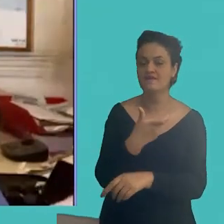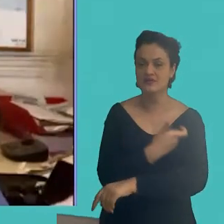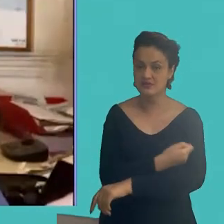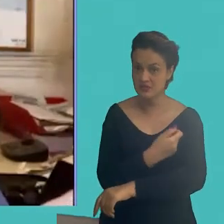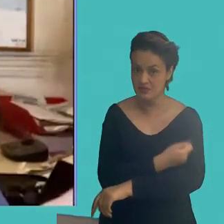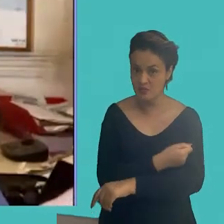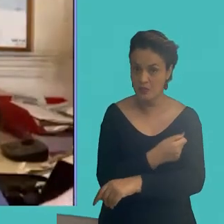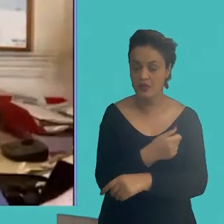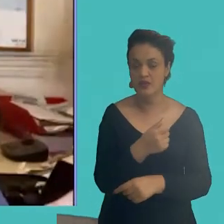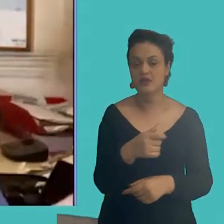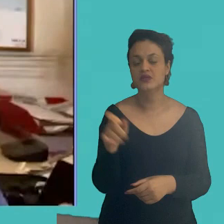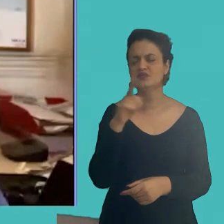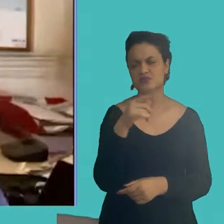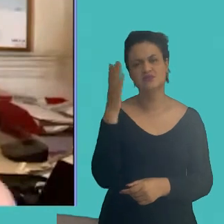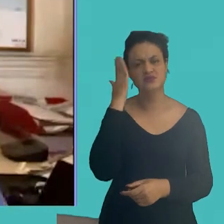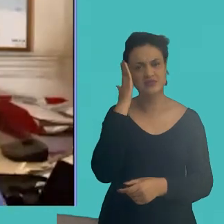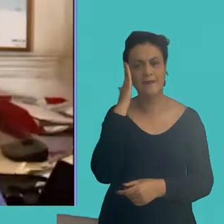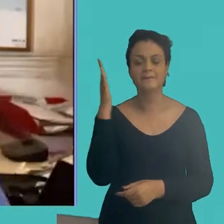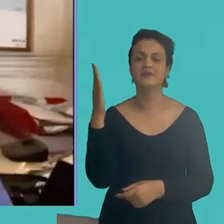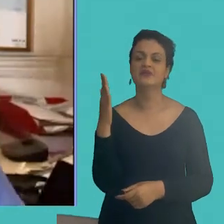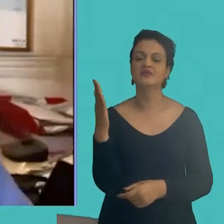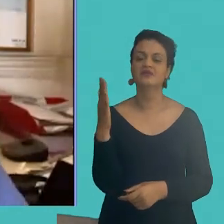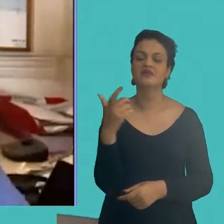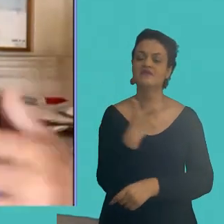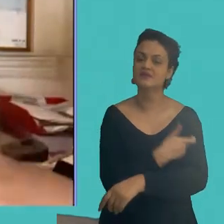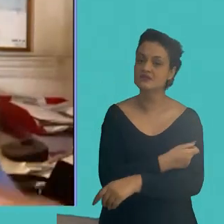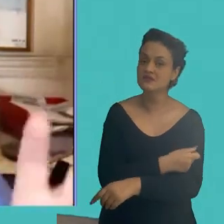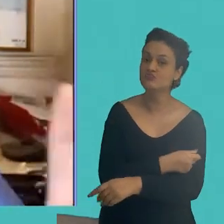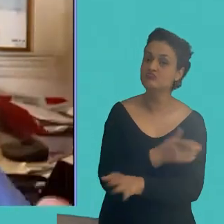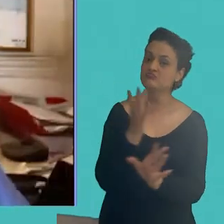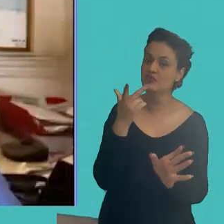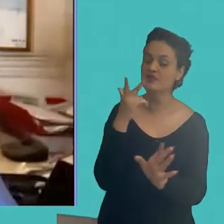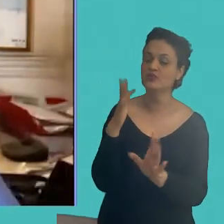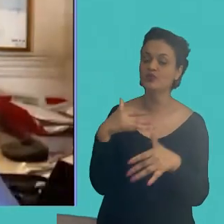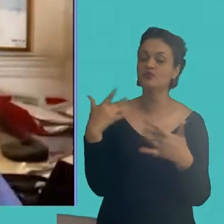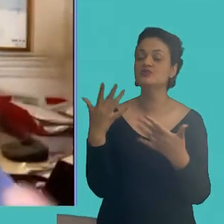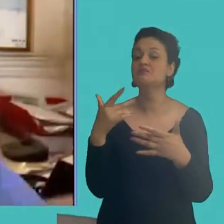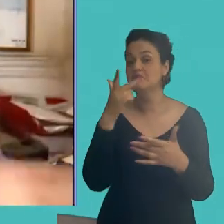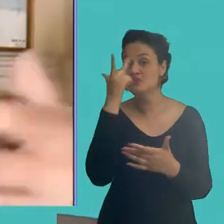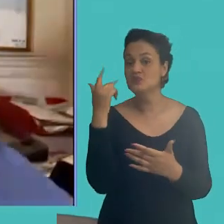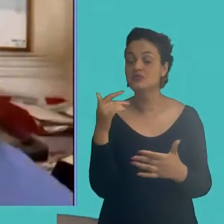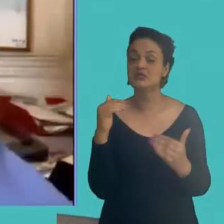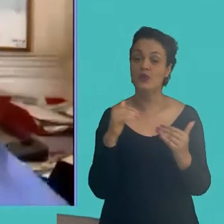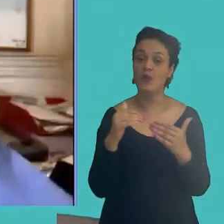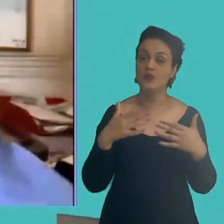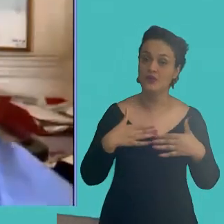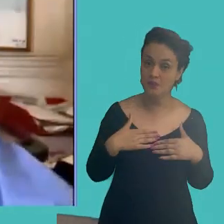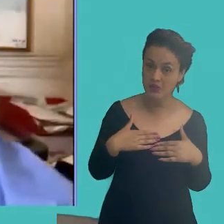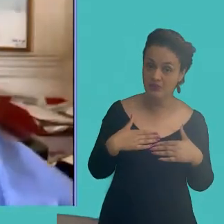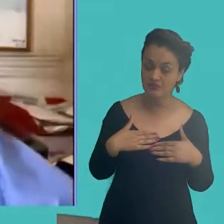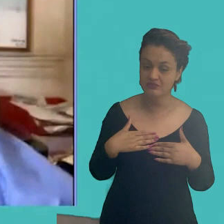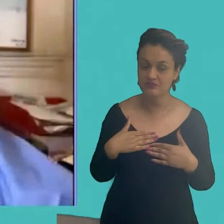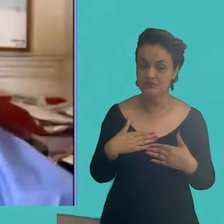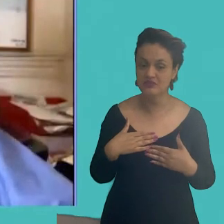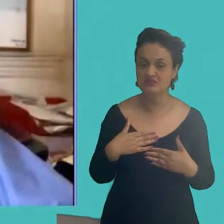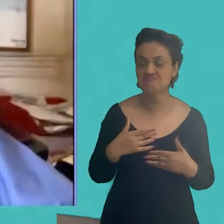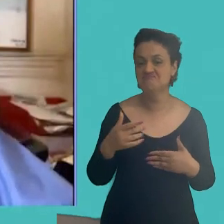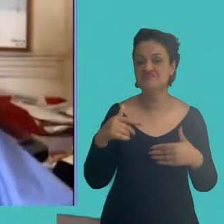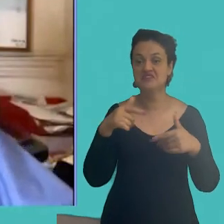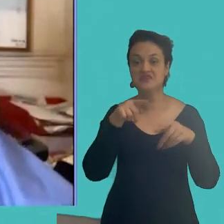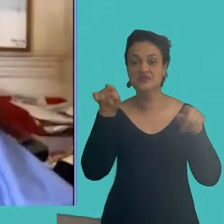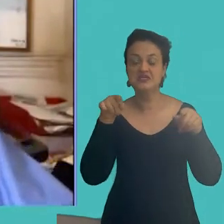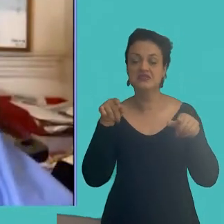todos reconhecemos como tendo, todos quero dizer, aqueles que pensam como eu, aqueles entre vocês que pensam